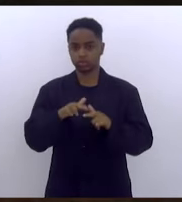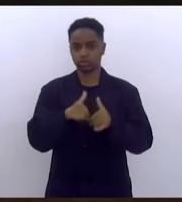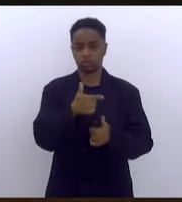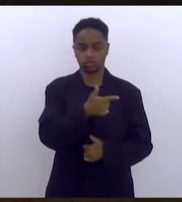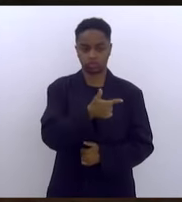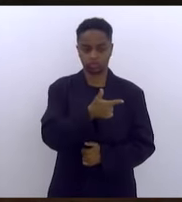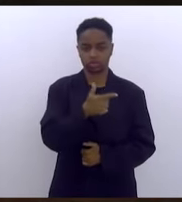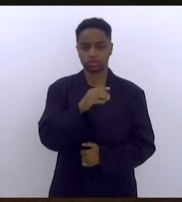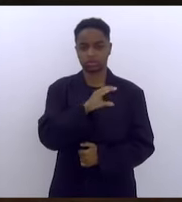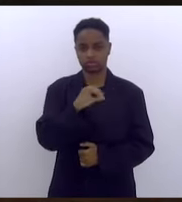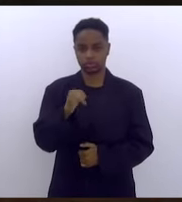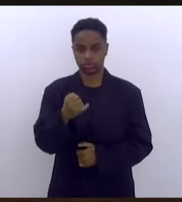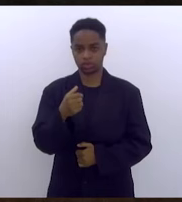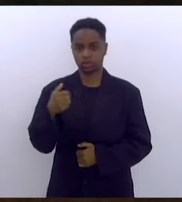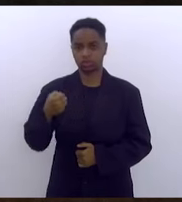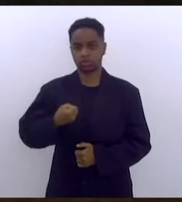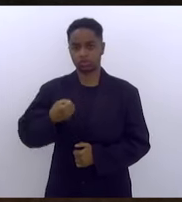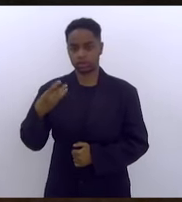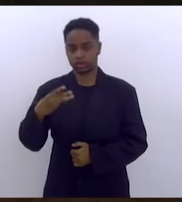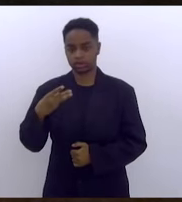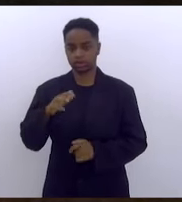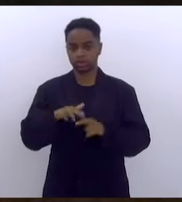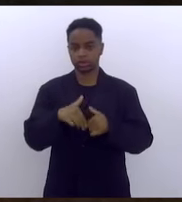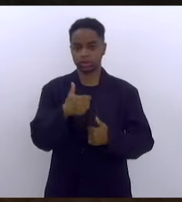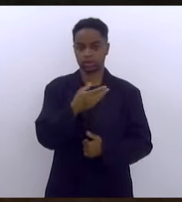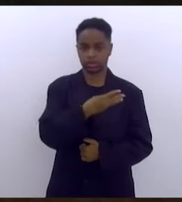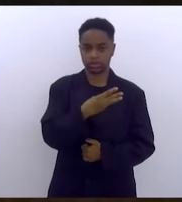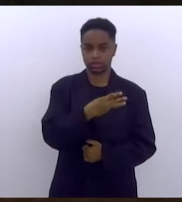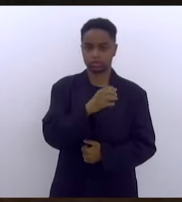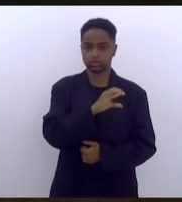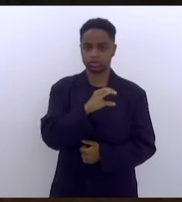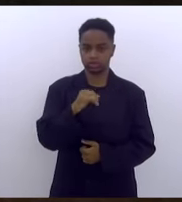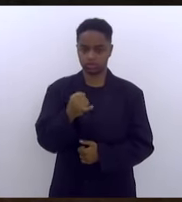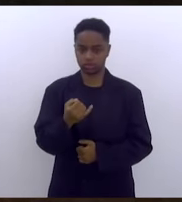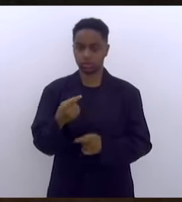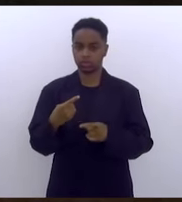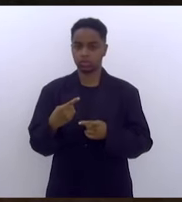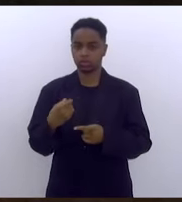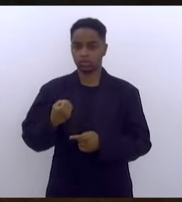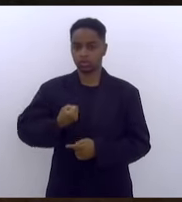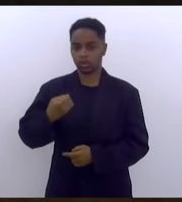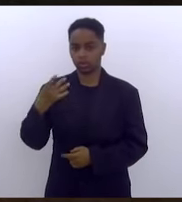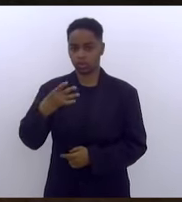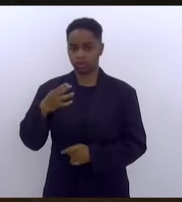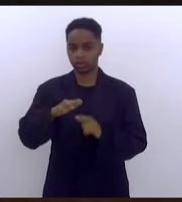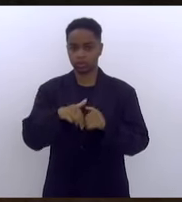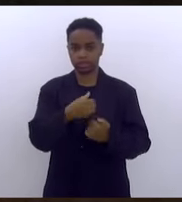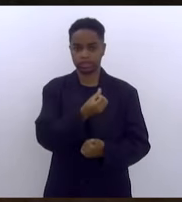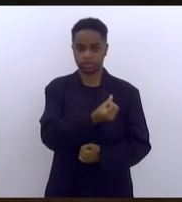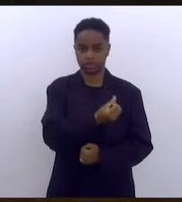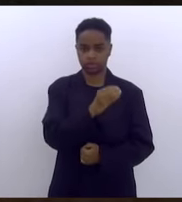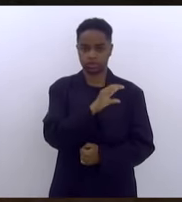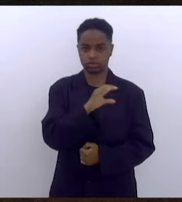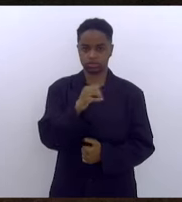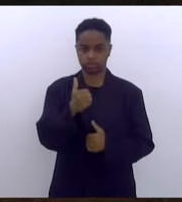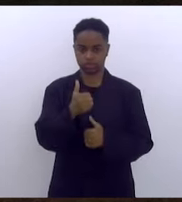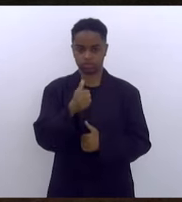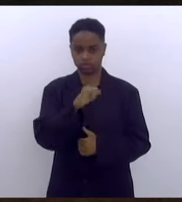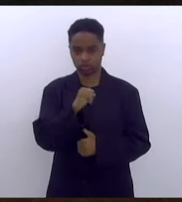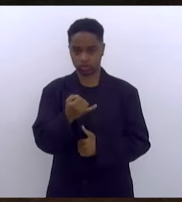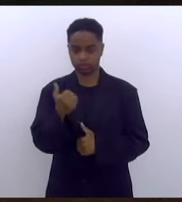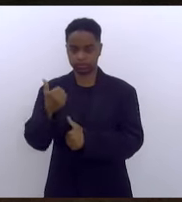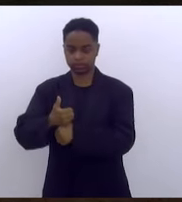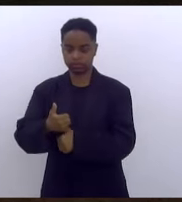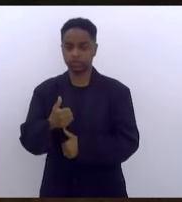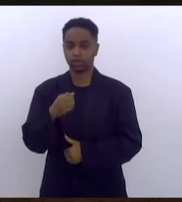CCJ, número 3 pela emenda 3 da CCJ, número 4 pela emenda número 6 da CCJ, número 5